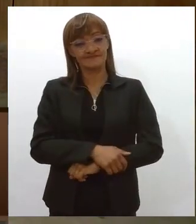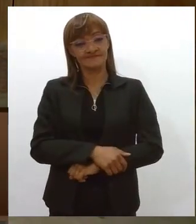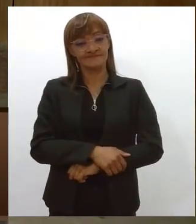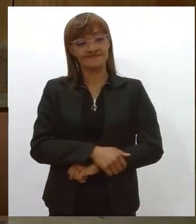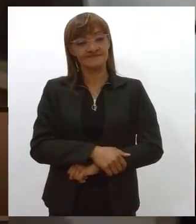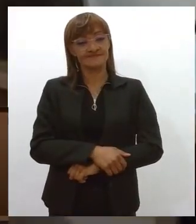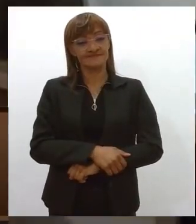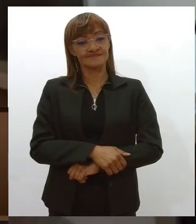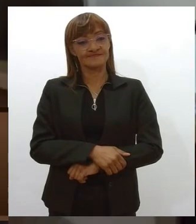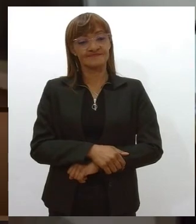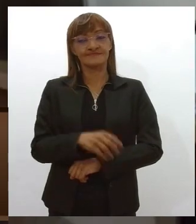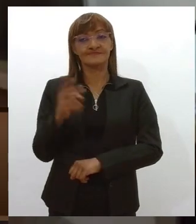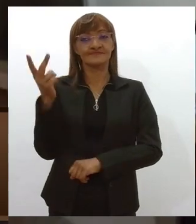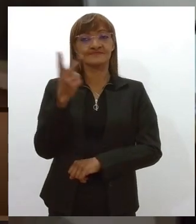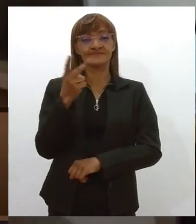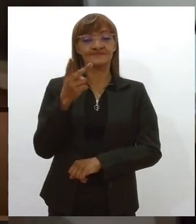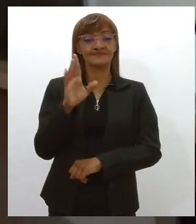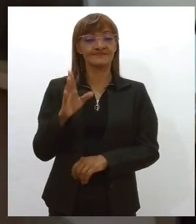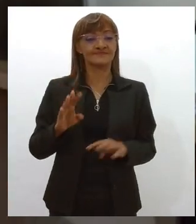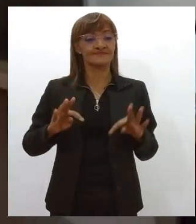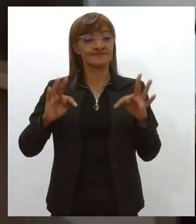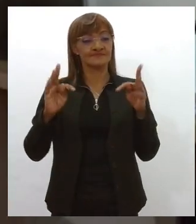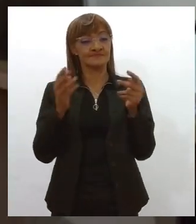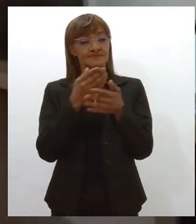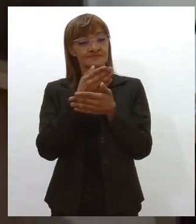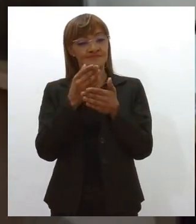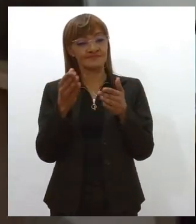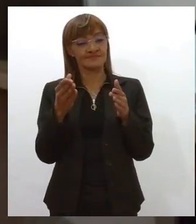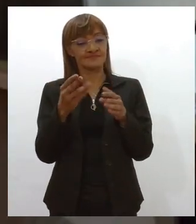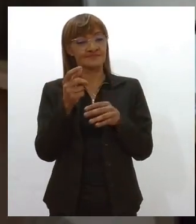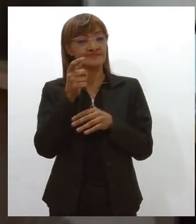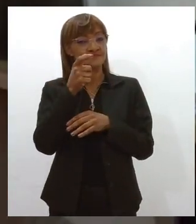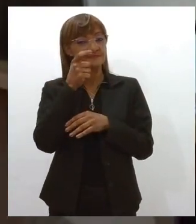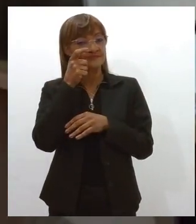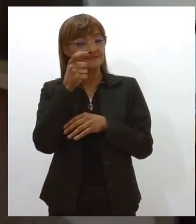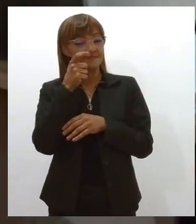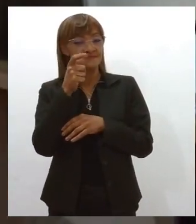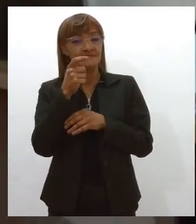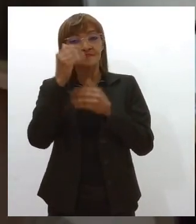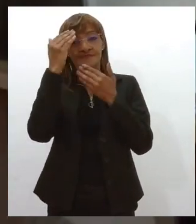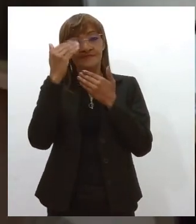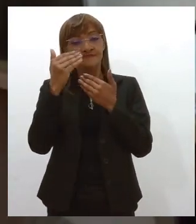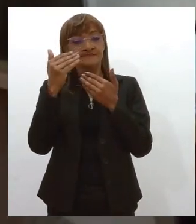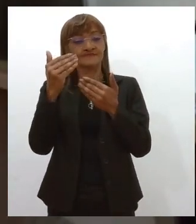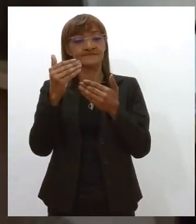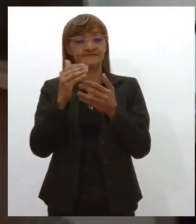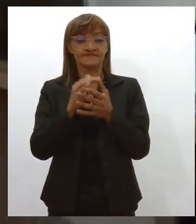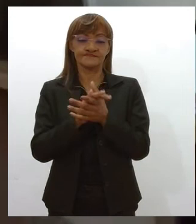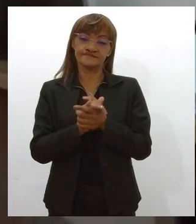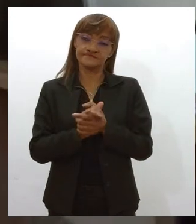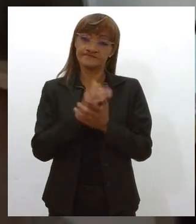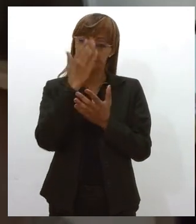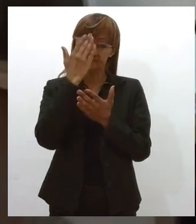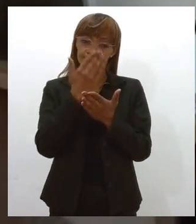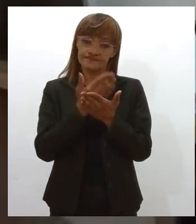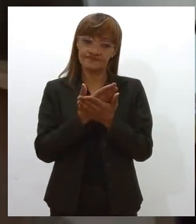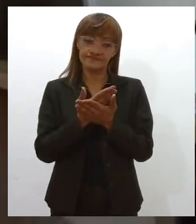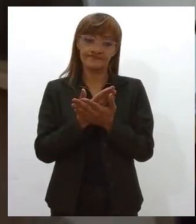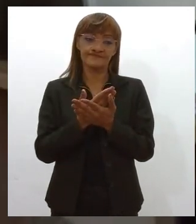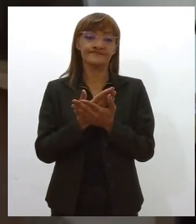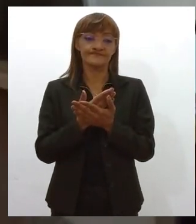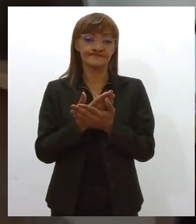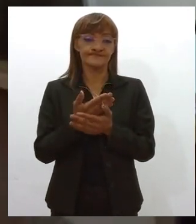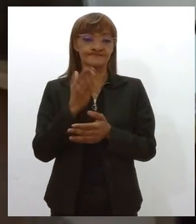Kátia, Sara, todos vocês telespectadores, eu só tenho a agradecer por esse espaço e pela confiança, né, que depositaram em